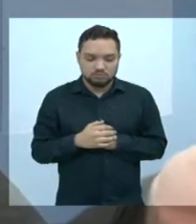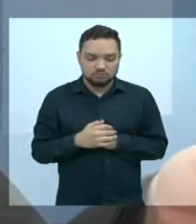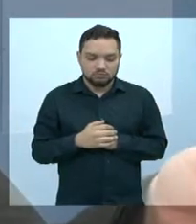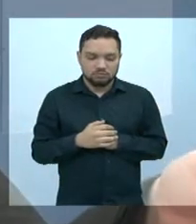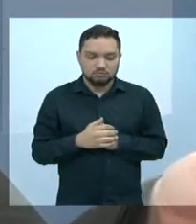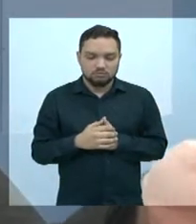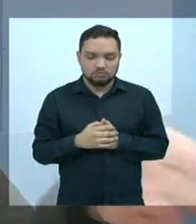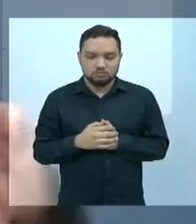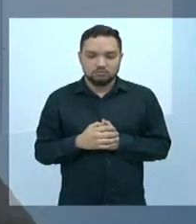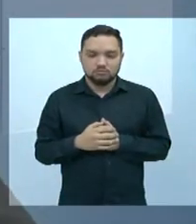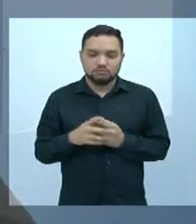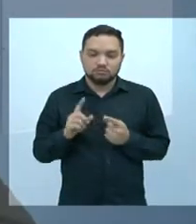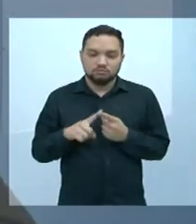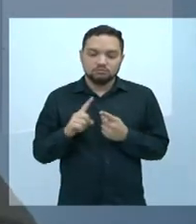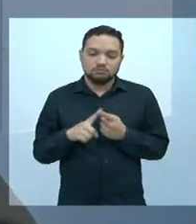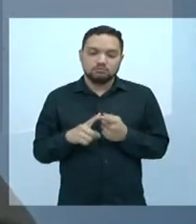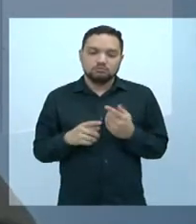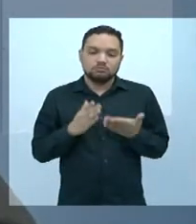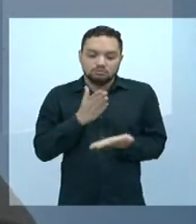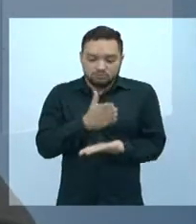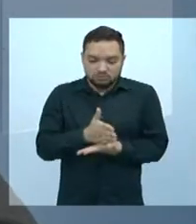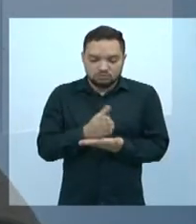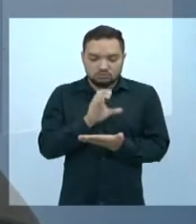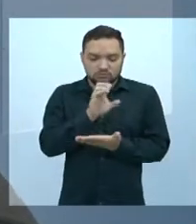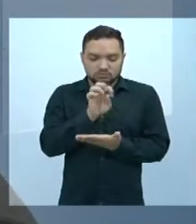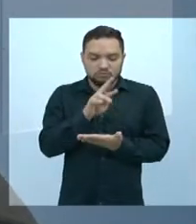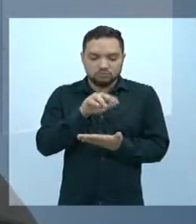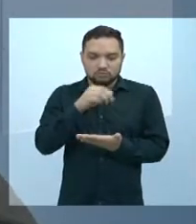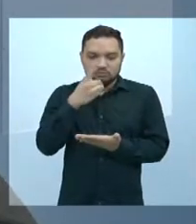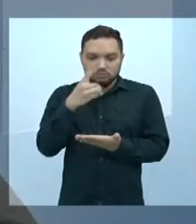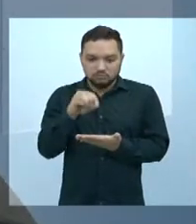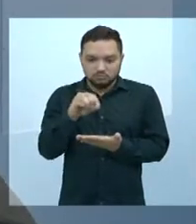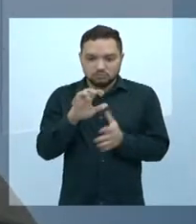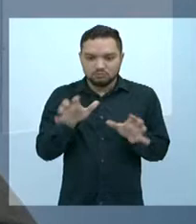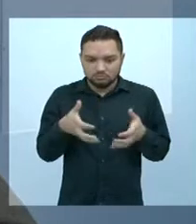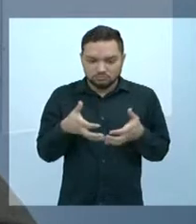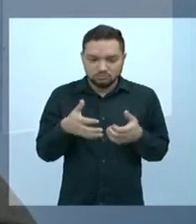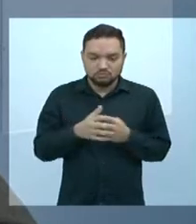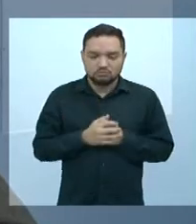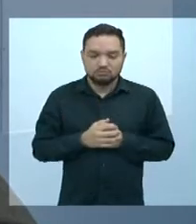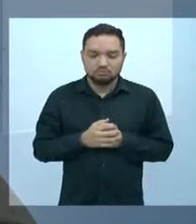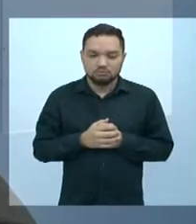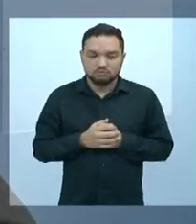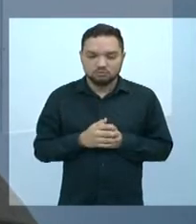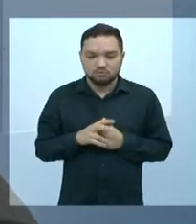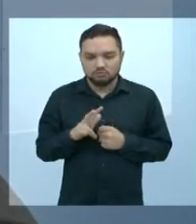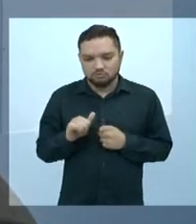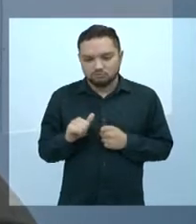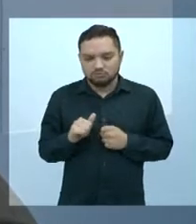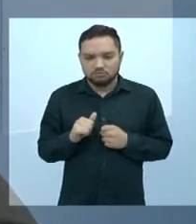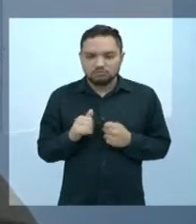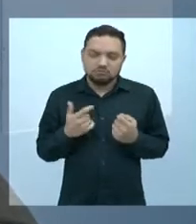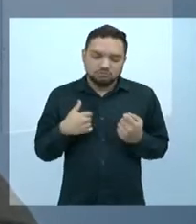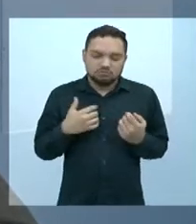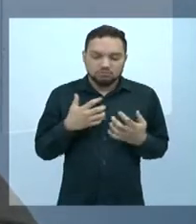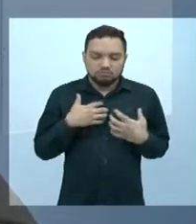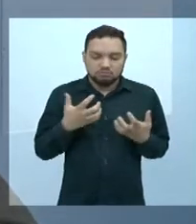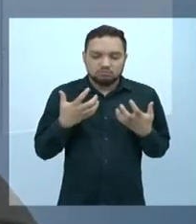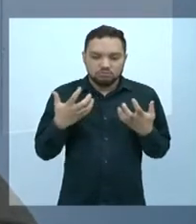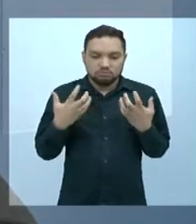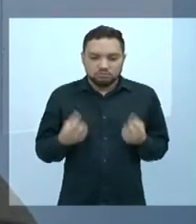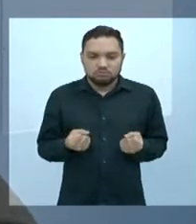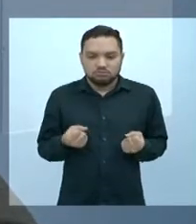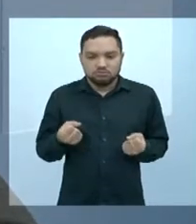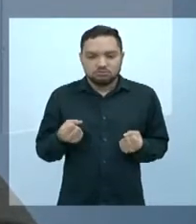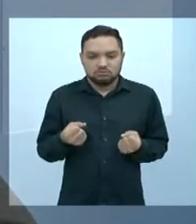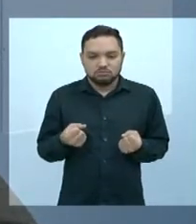ônus. E, do outro lado, o centrão, que, na minha avaliação, já começa a se moldar e aceitar que o